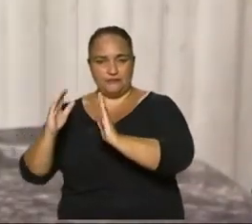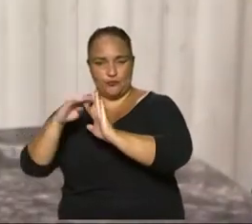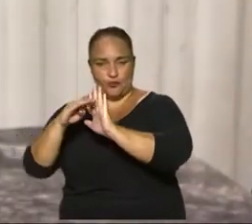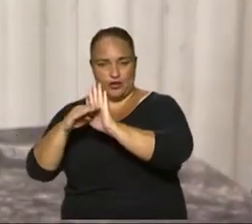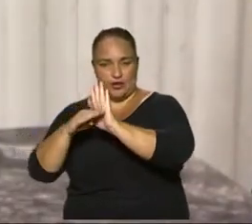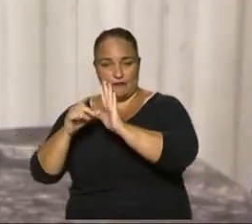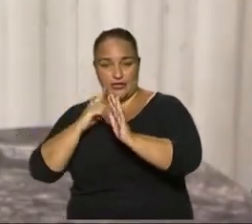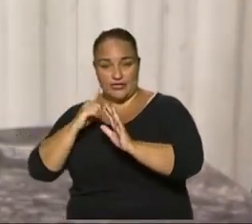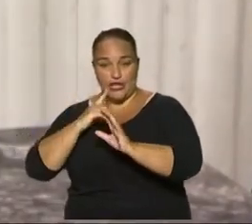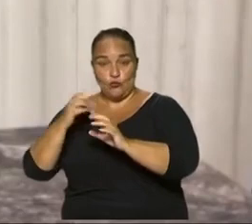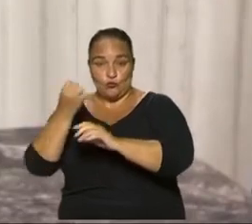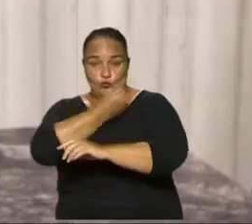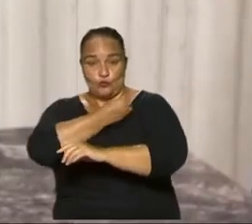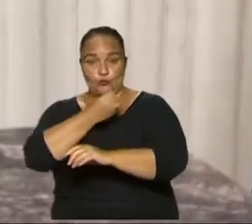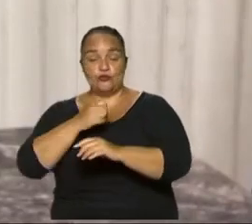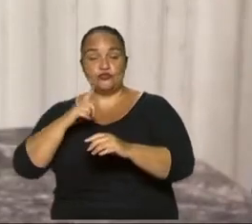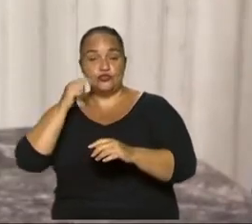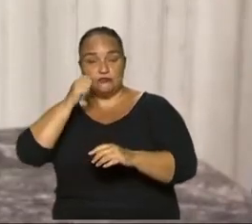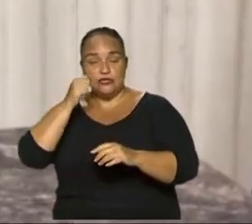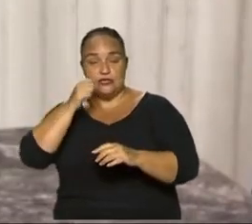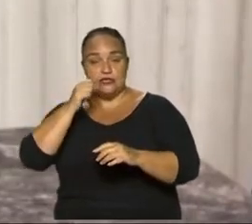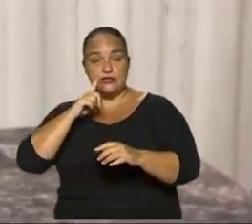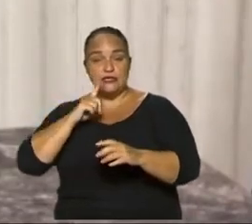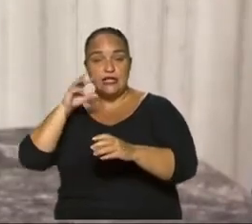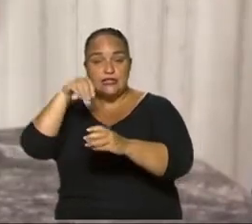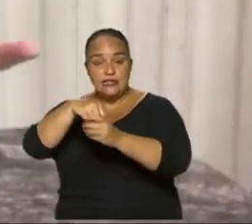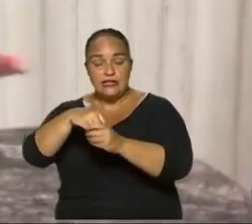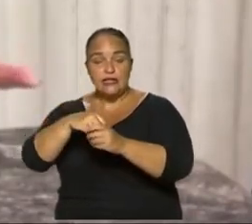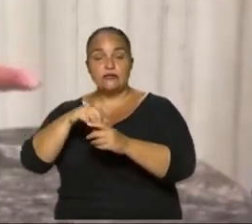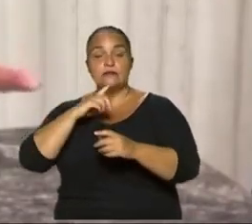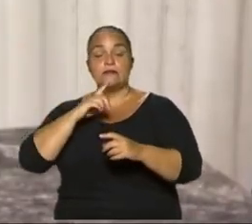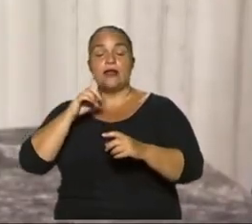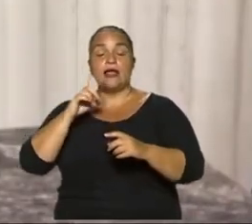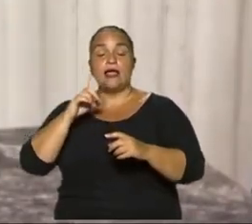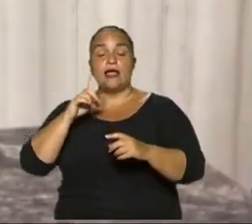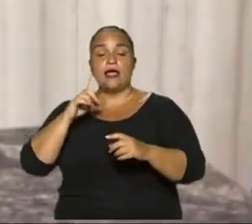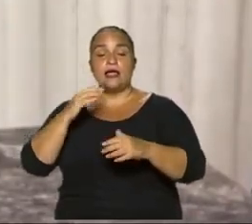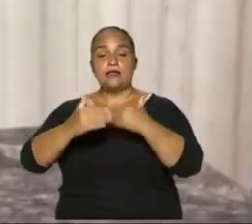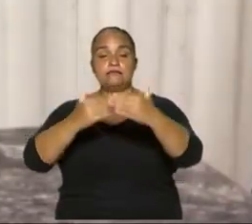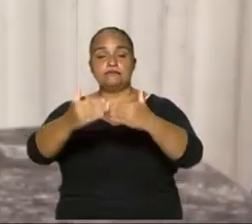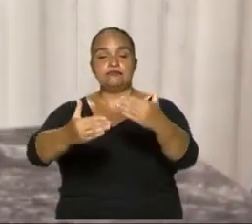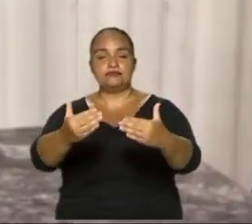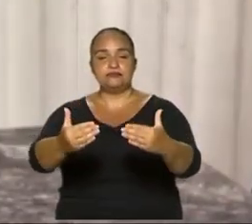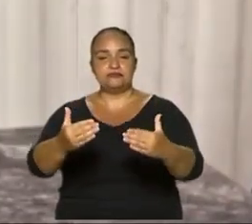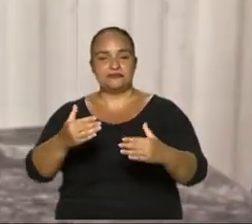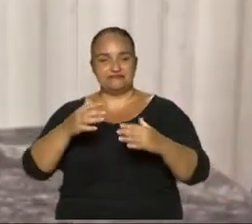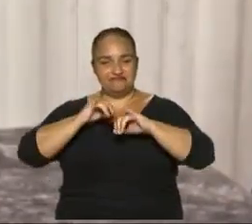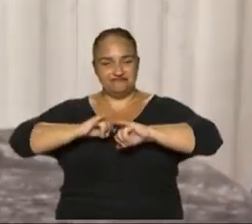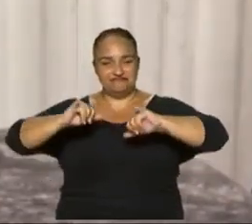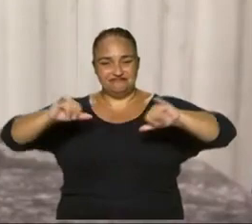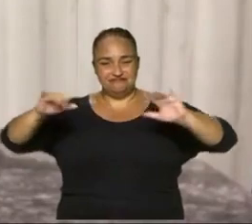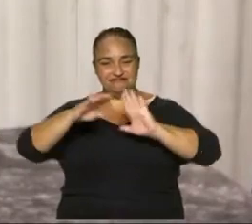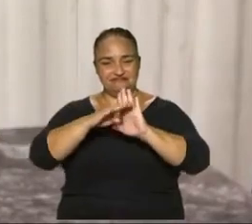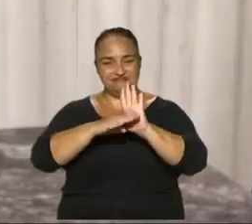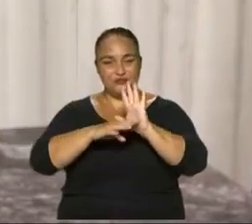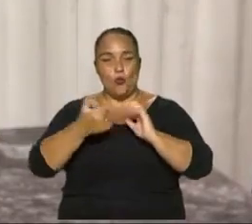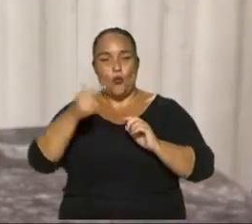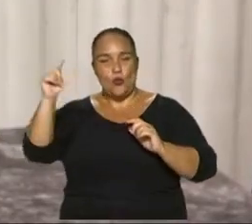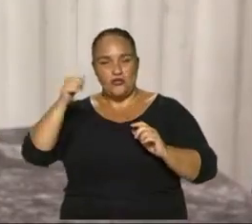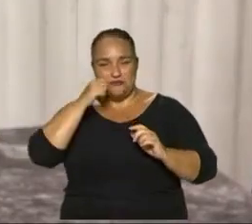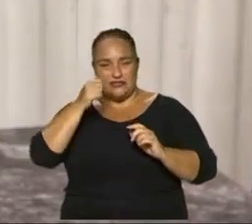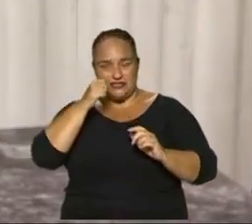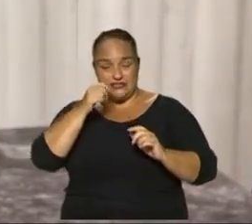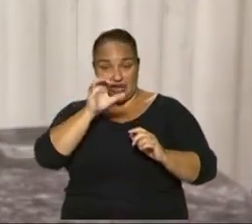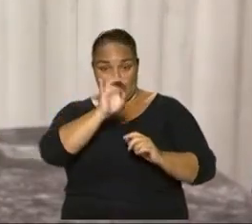um número grande de meninas ali dentro que estão encarregadas de serem dinamizadoras desse programa com outras meninas, ou seja, cada